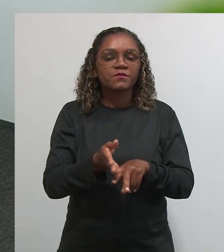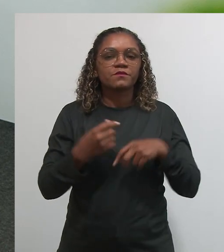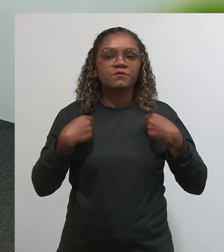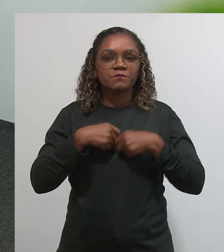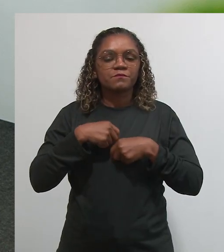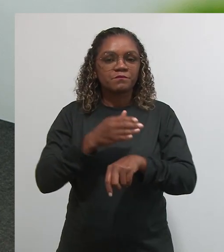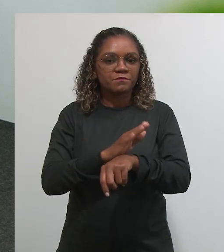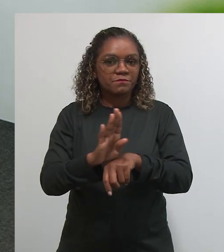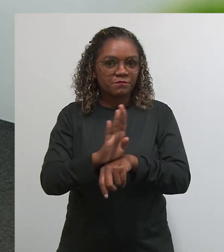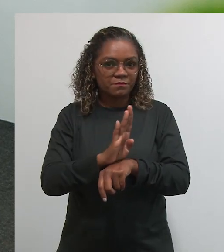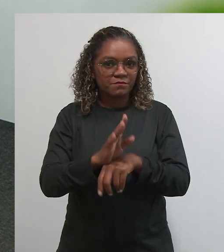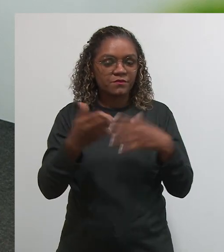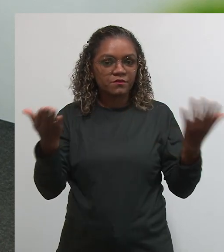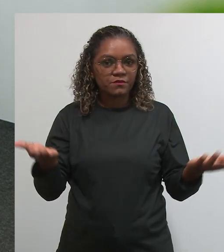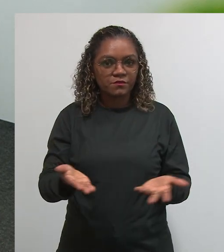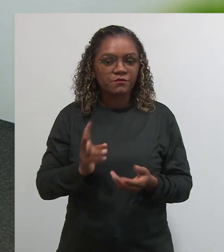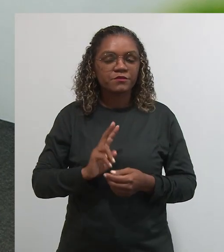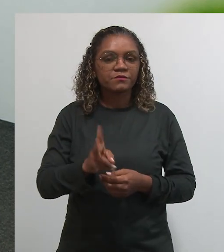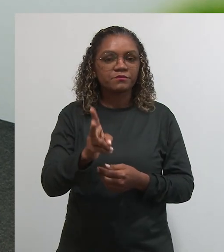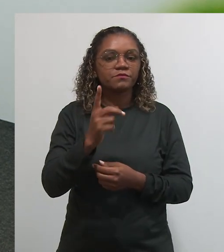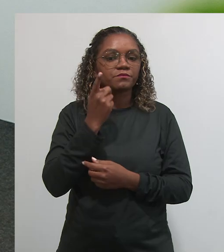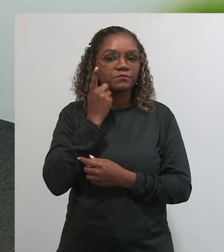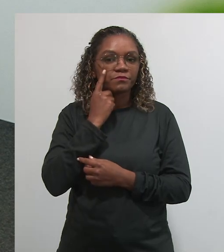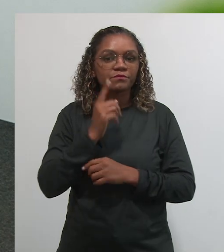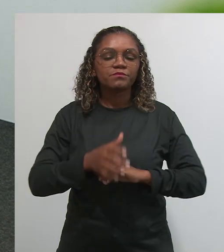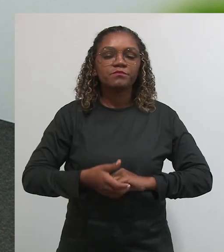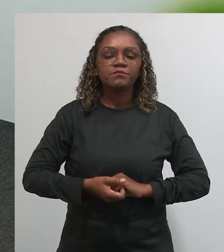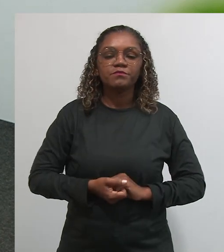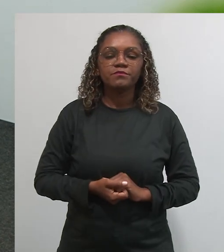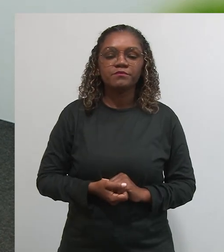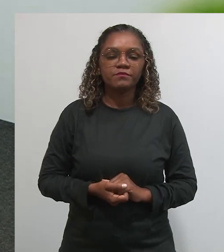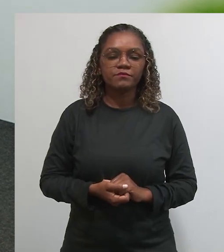bege. Vamos lá? Vamos continuar os nossos estudos?